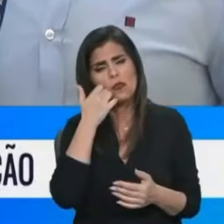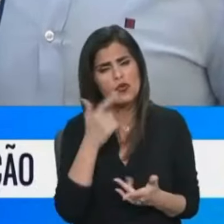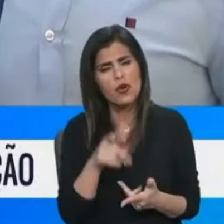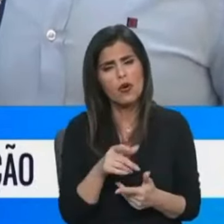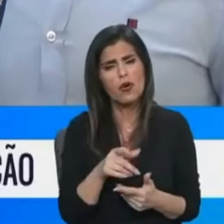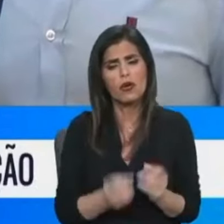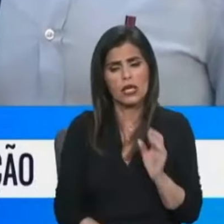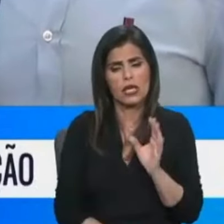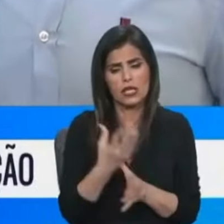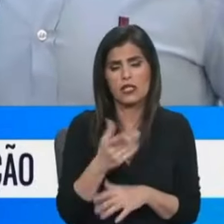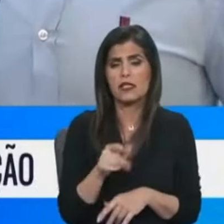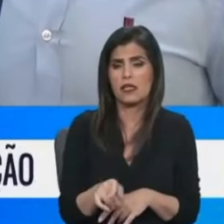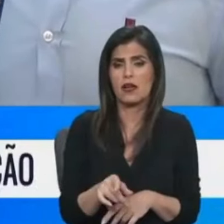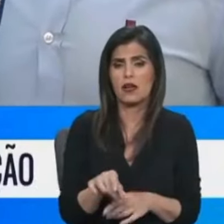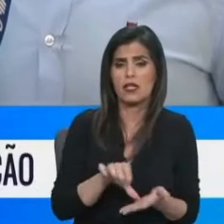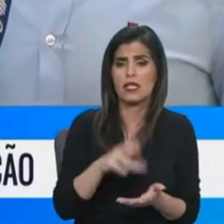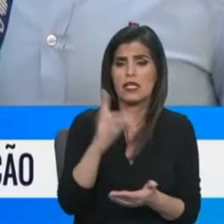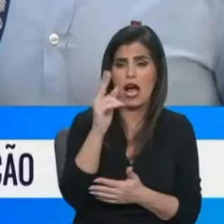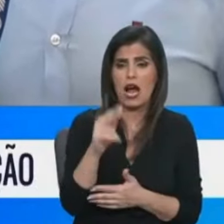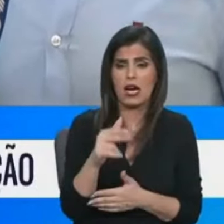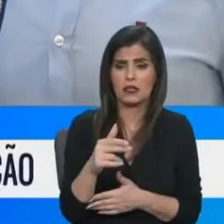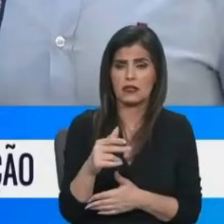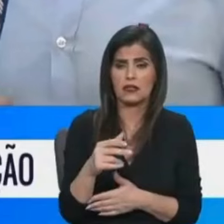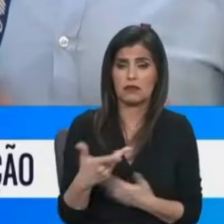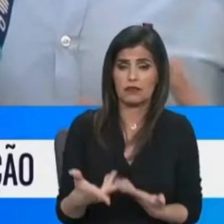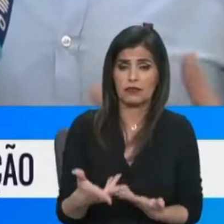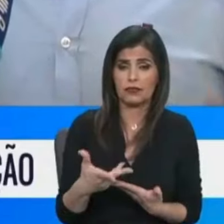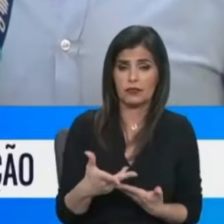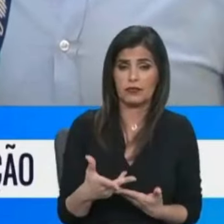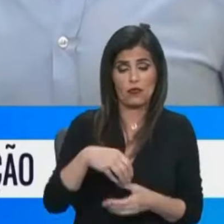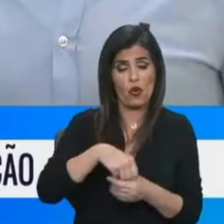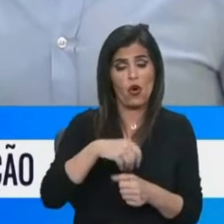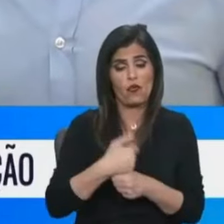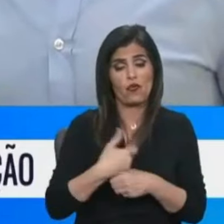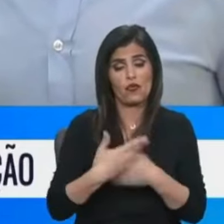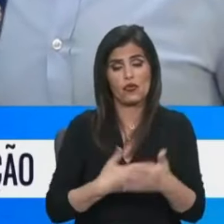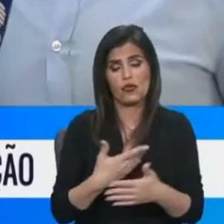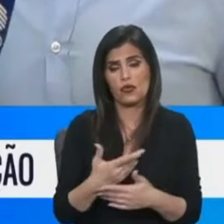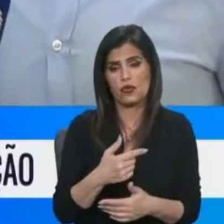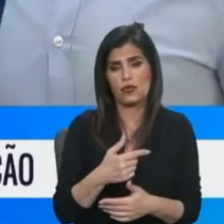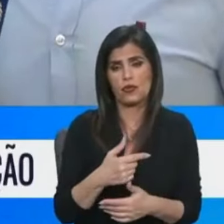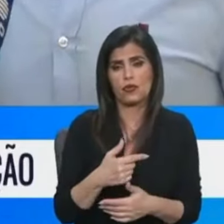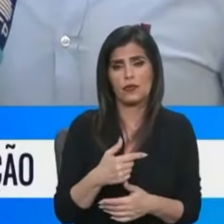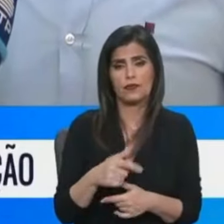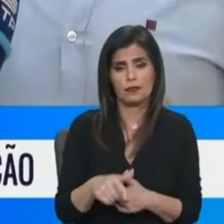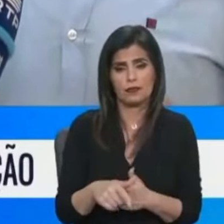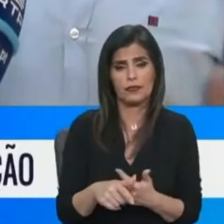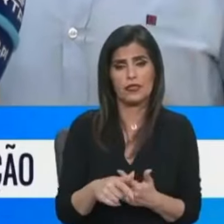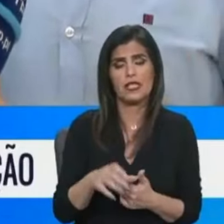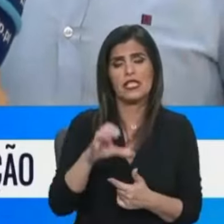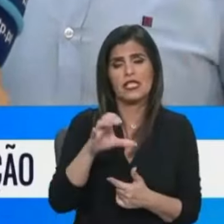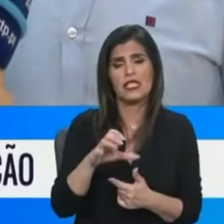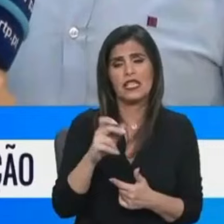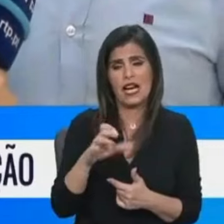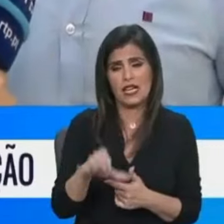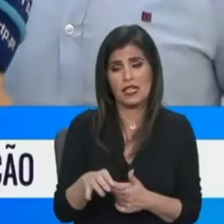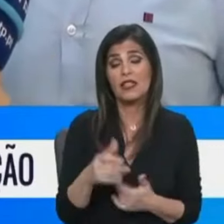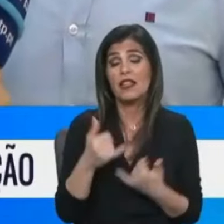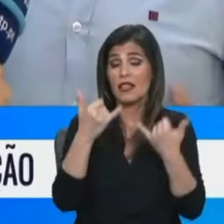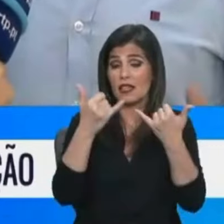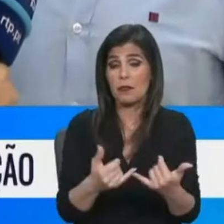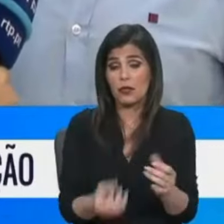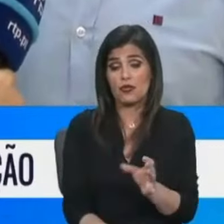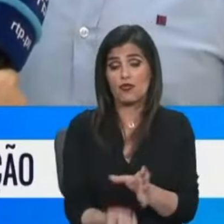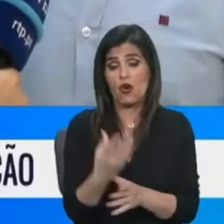origem à criação do Centro de Arte Contemporânea, que funcionou no museu durante uma série de anos, CAC, e que vem a dar origem depois também